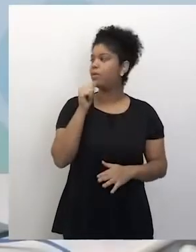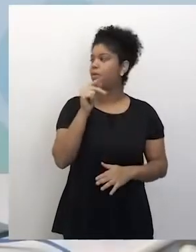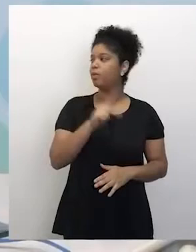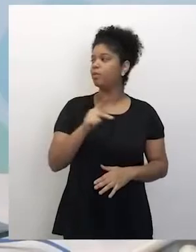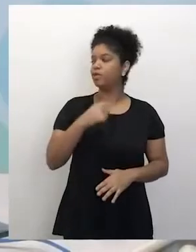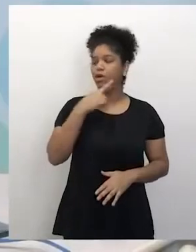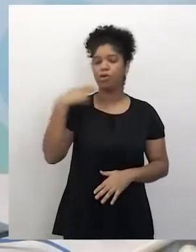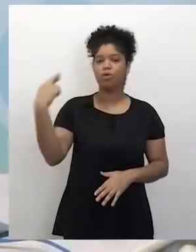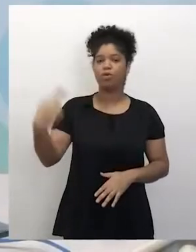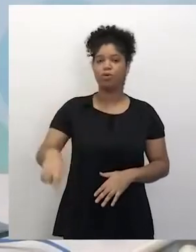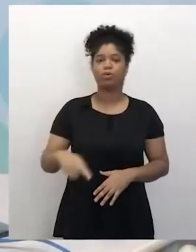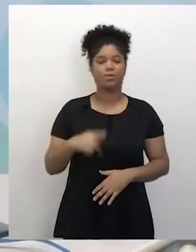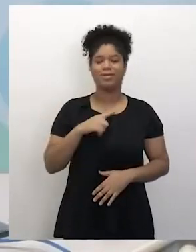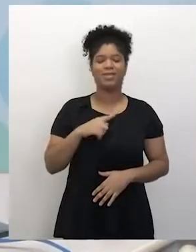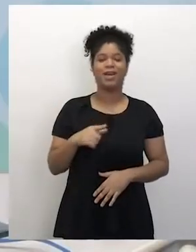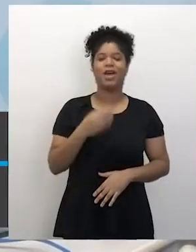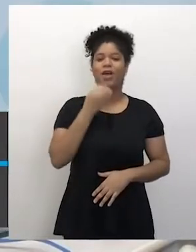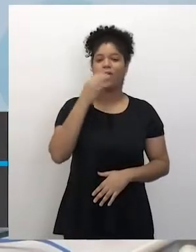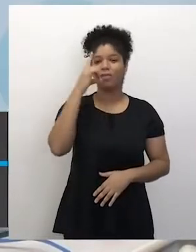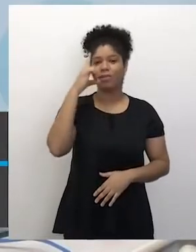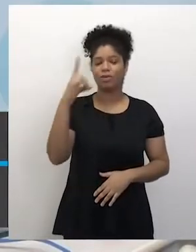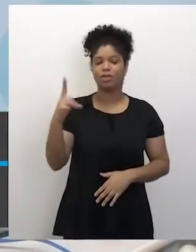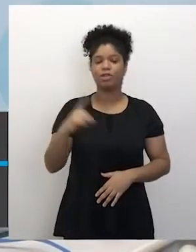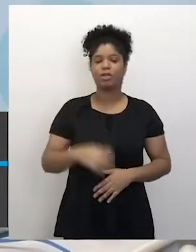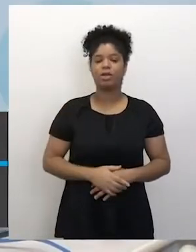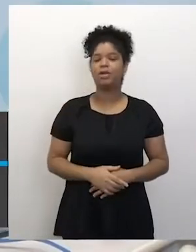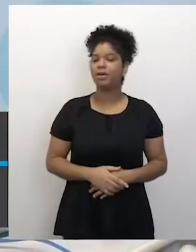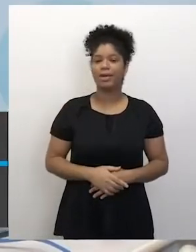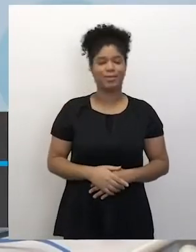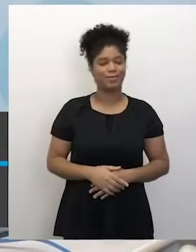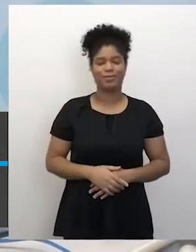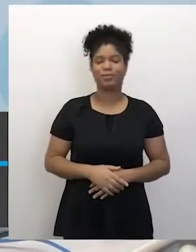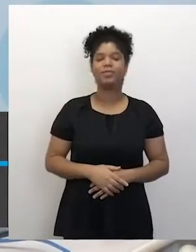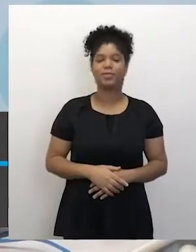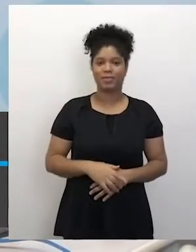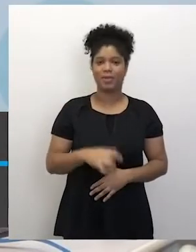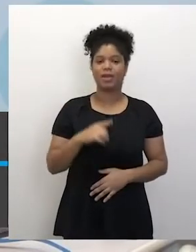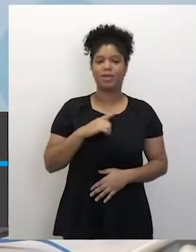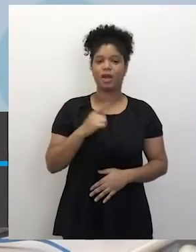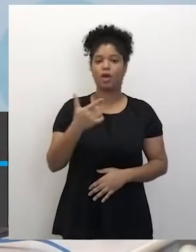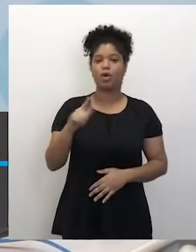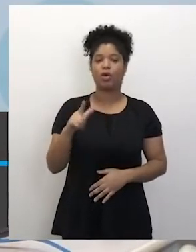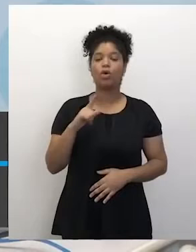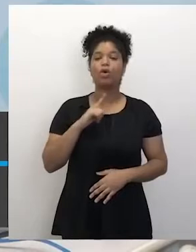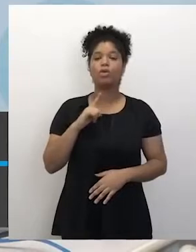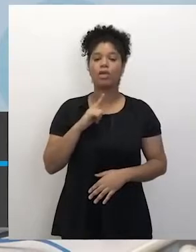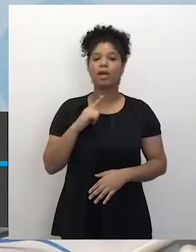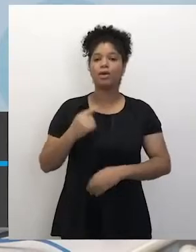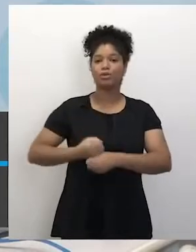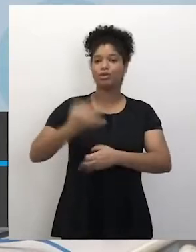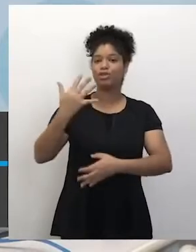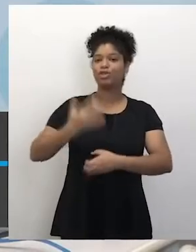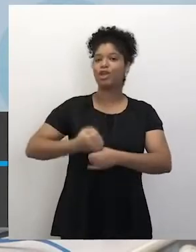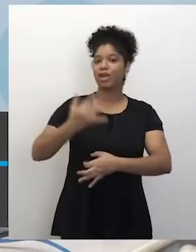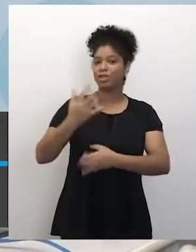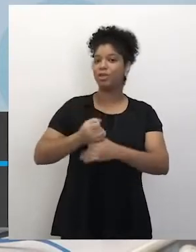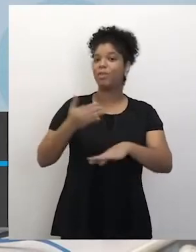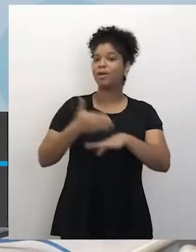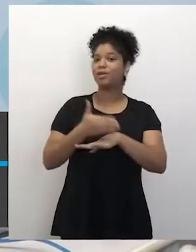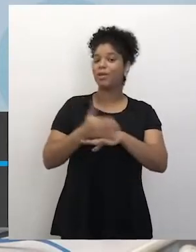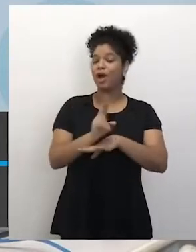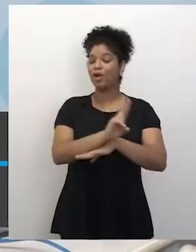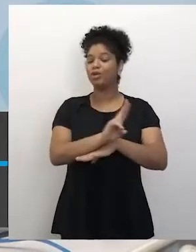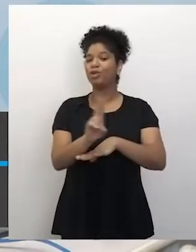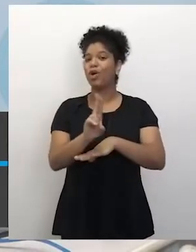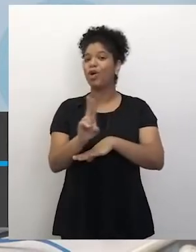vou deixar aqui um bom dia para os professores guerreiros e parceiros que já estão comigo aqui no chatinho, colocando o